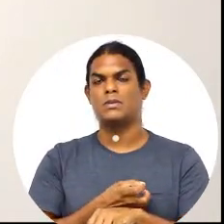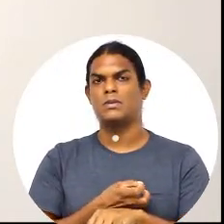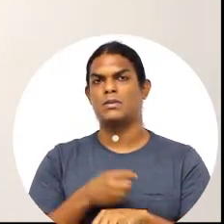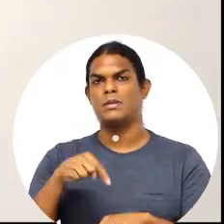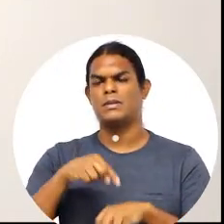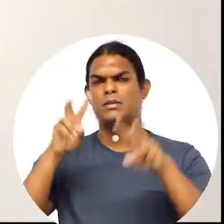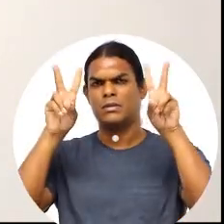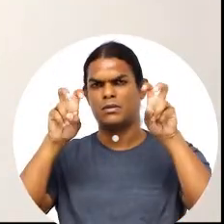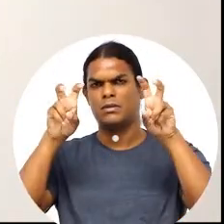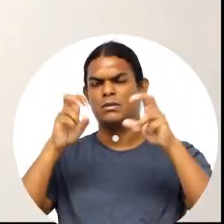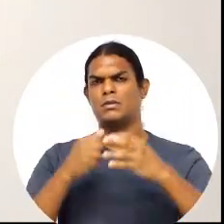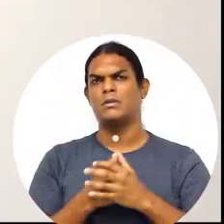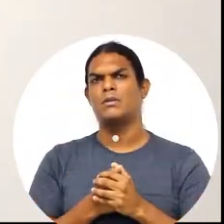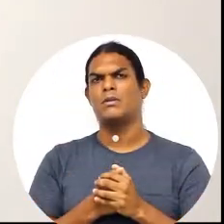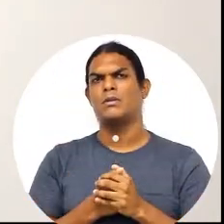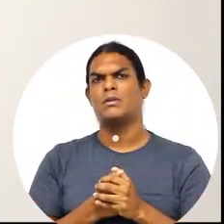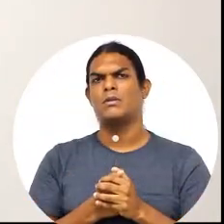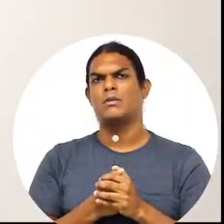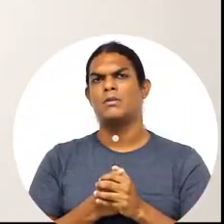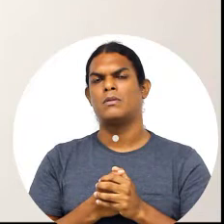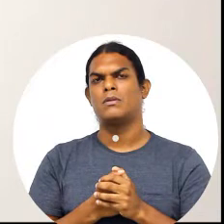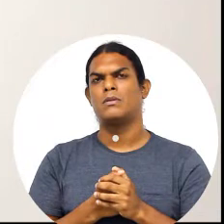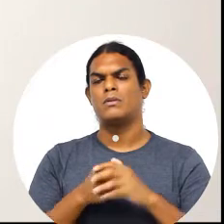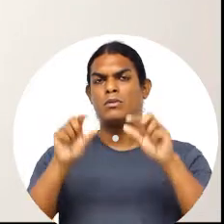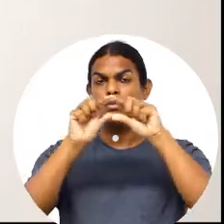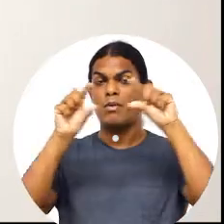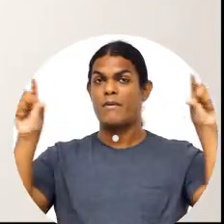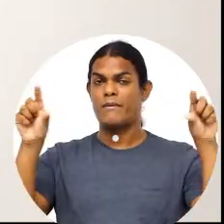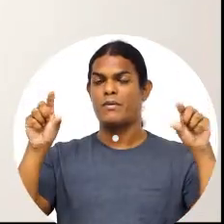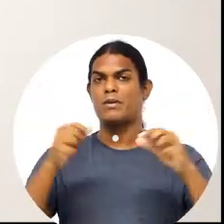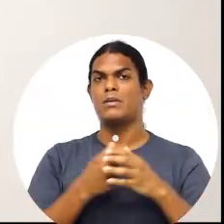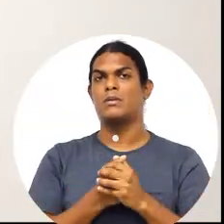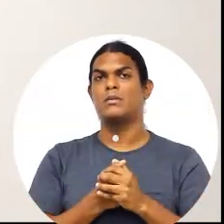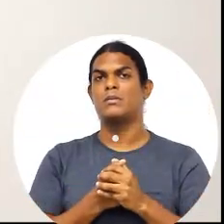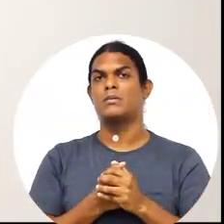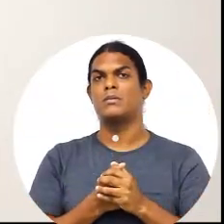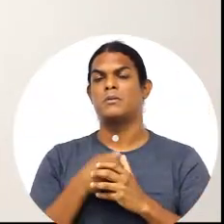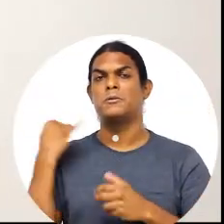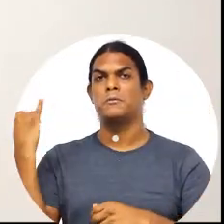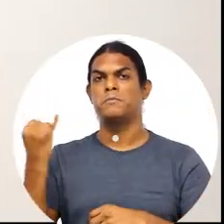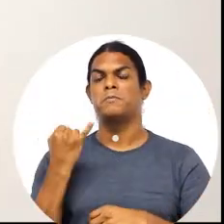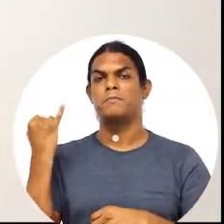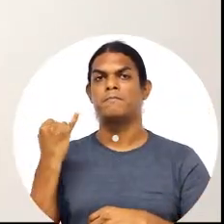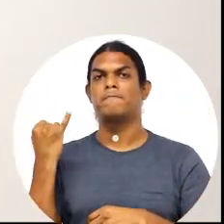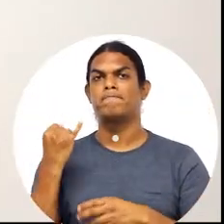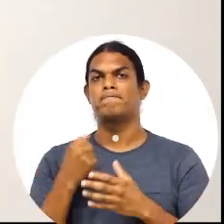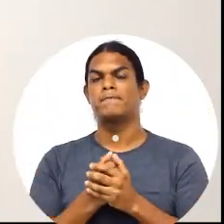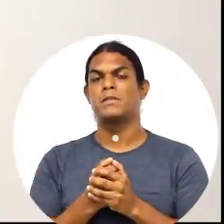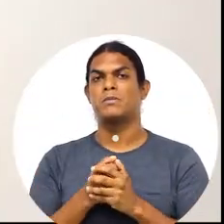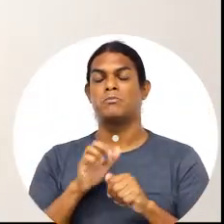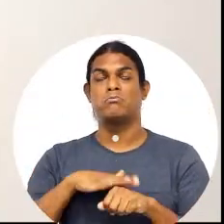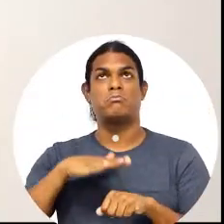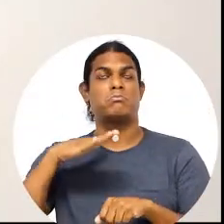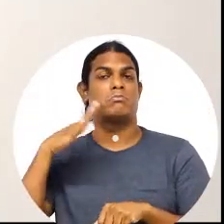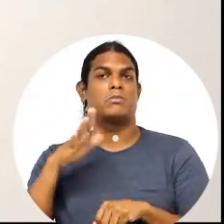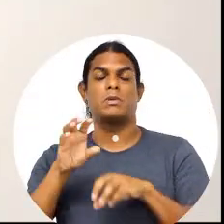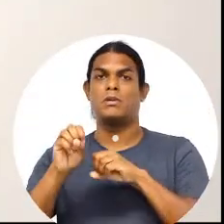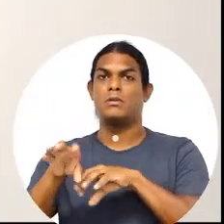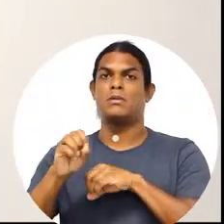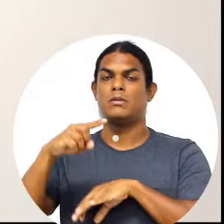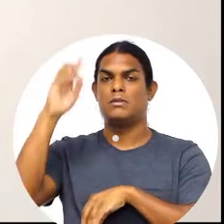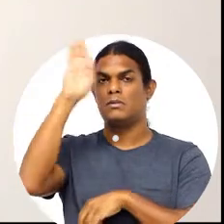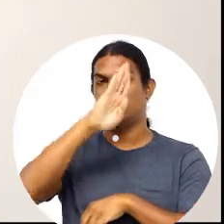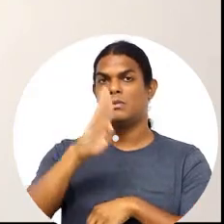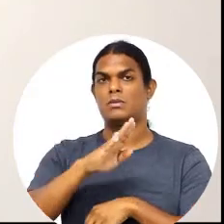uma frase célebre de um dos maiores educadores brasileiros, que é Paulo Freire. Eu